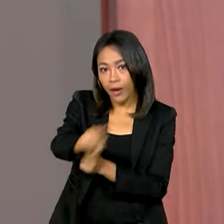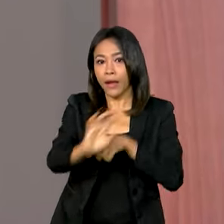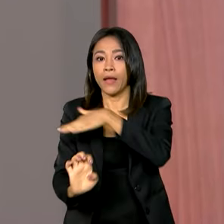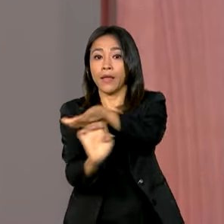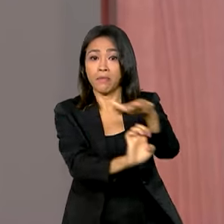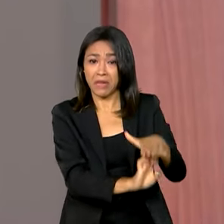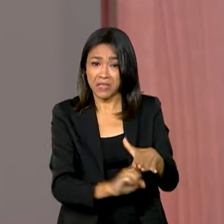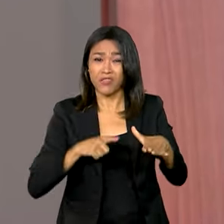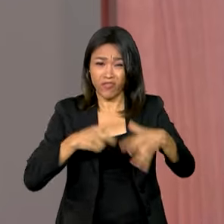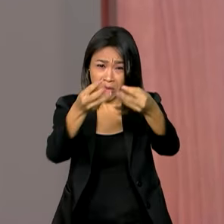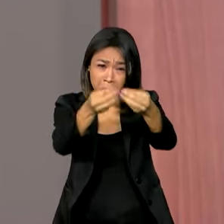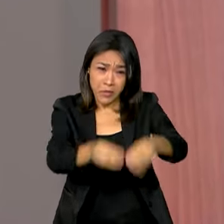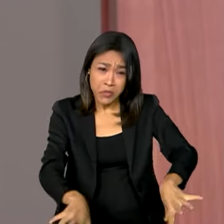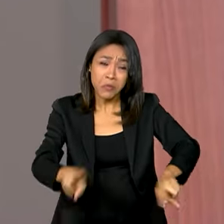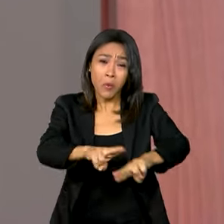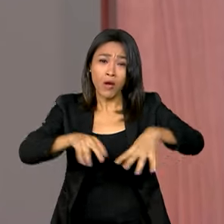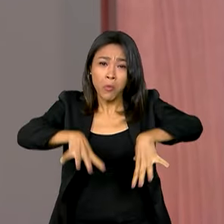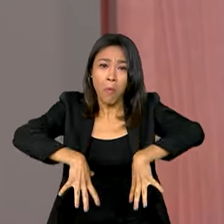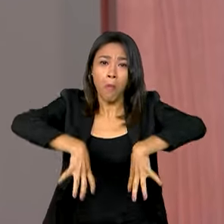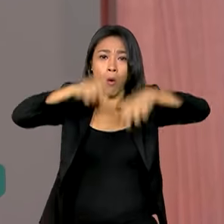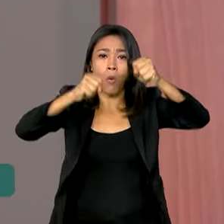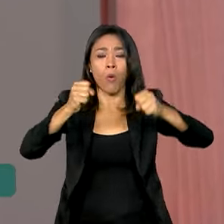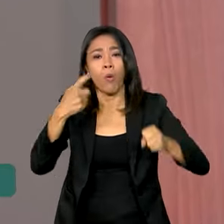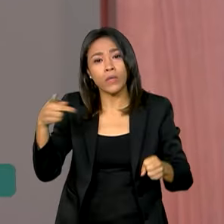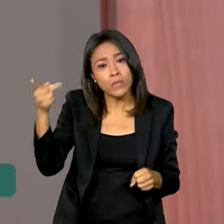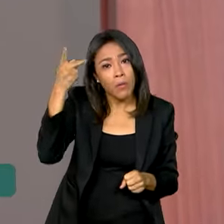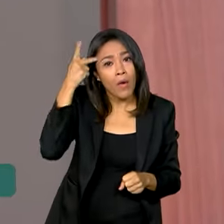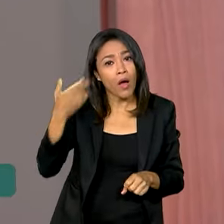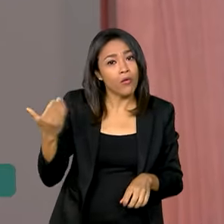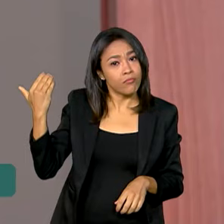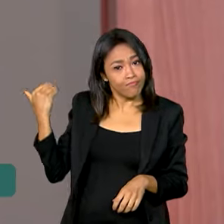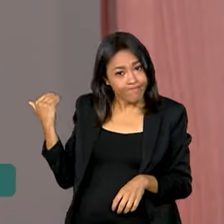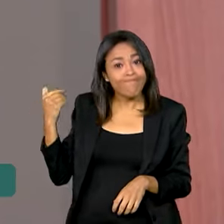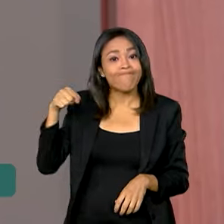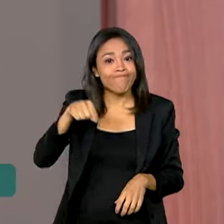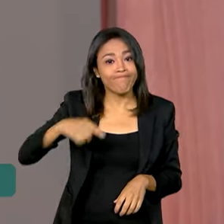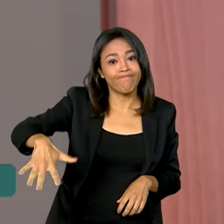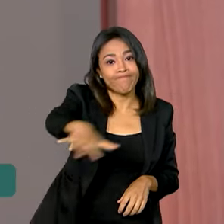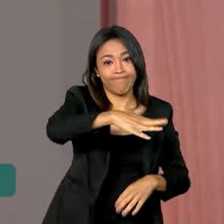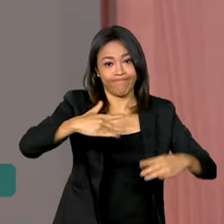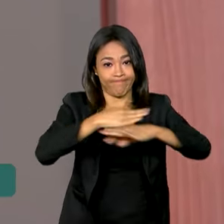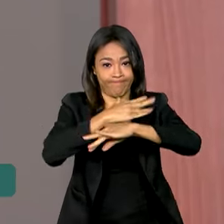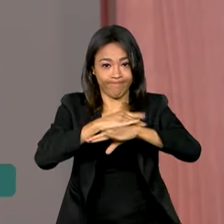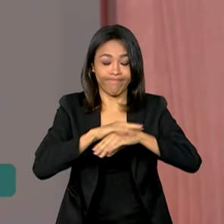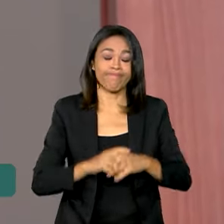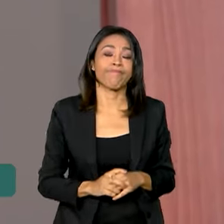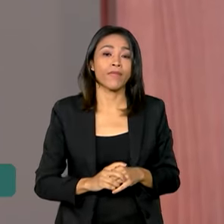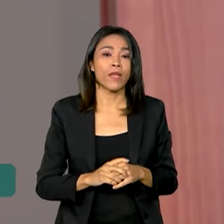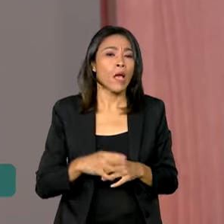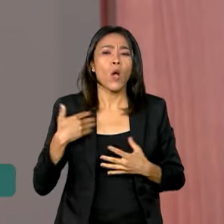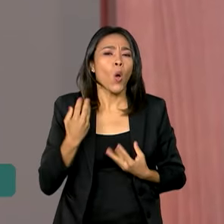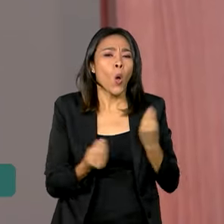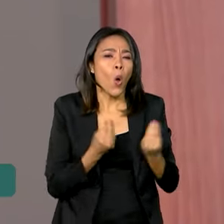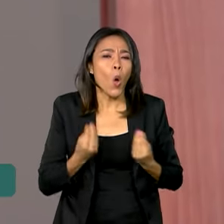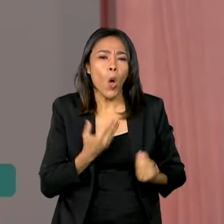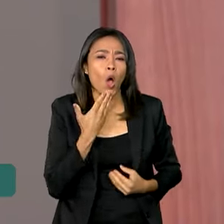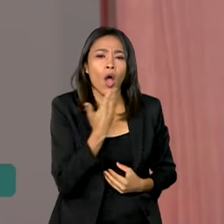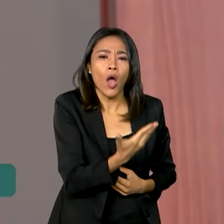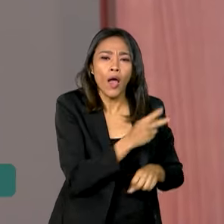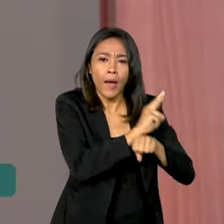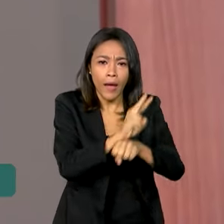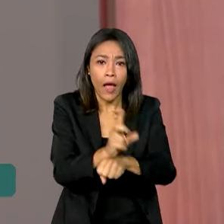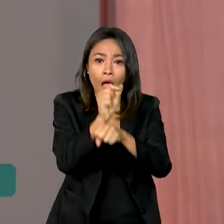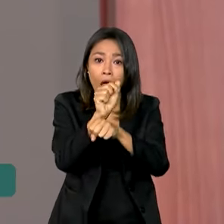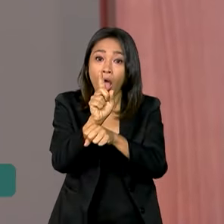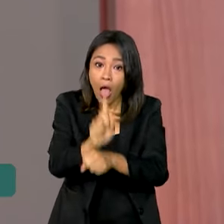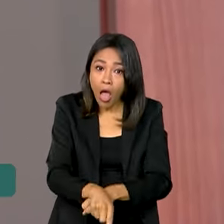tiveram um prejuízo com um apagão na cidade de São Paulo e na região metropolitana. O acesso ao crédito será por meio do